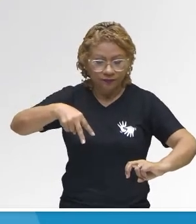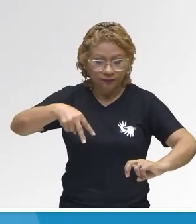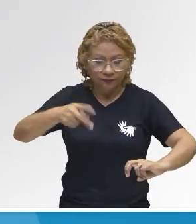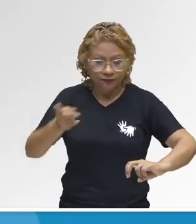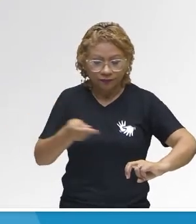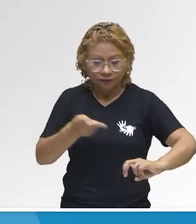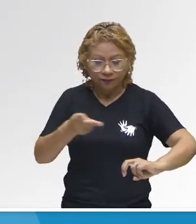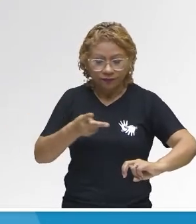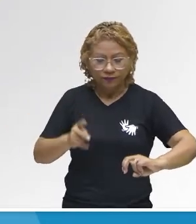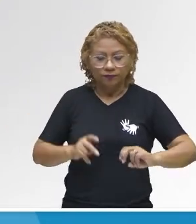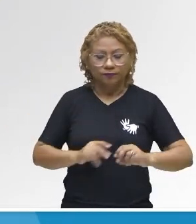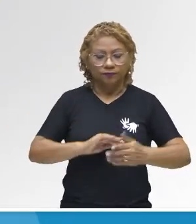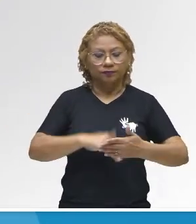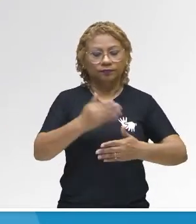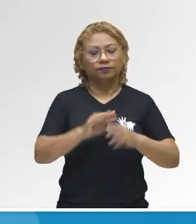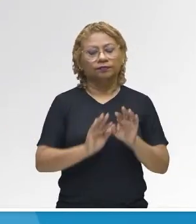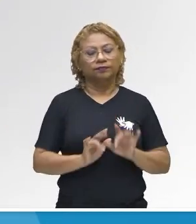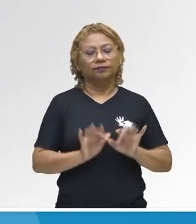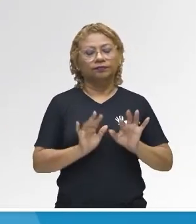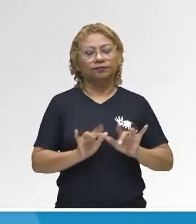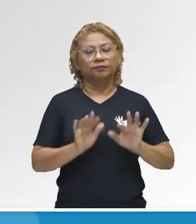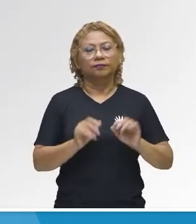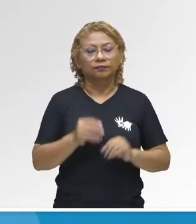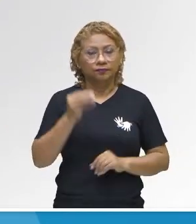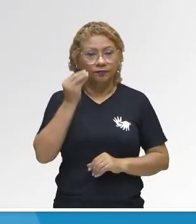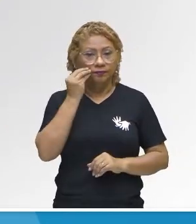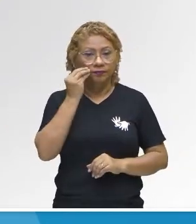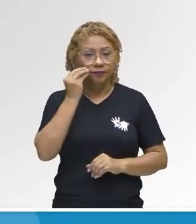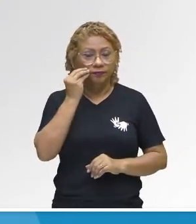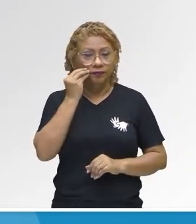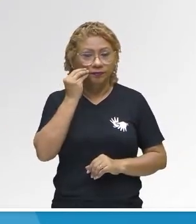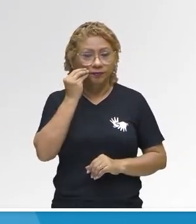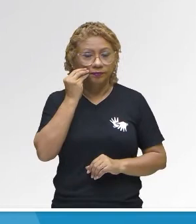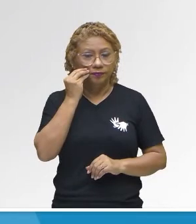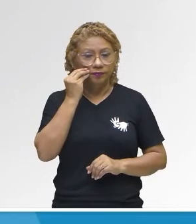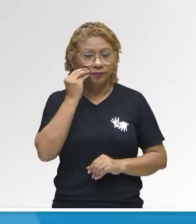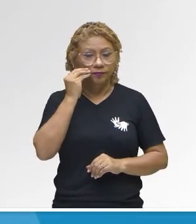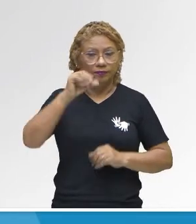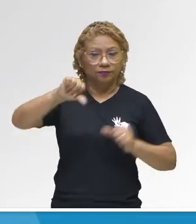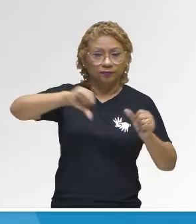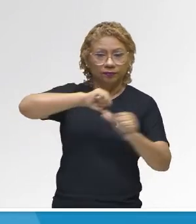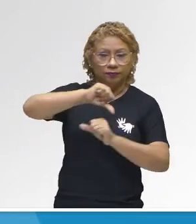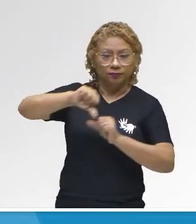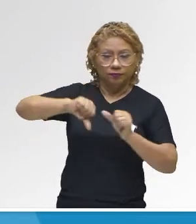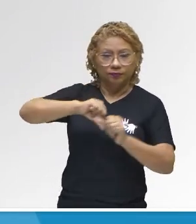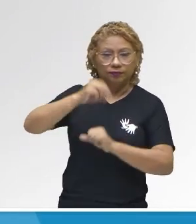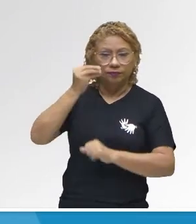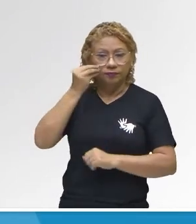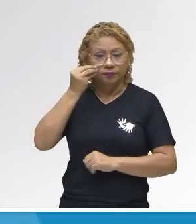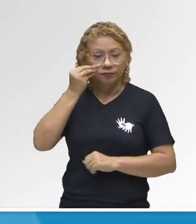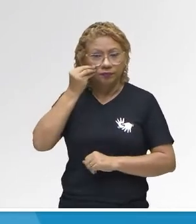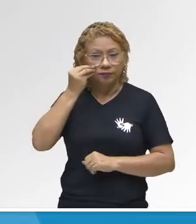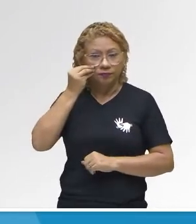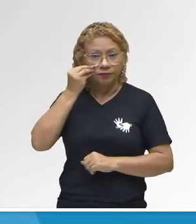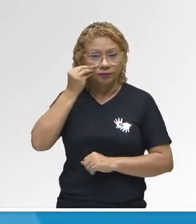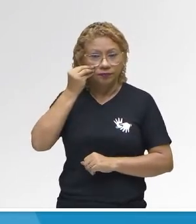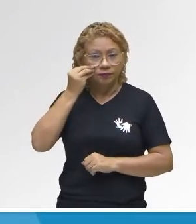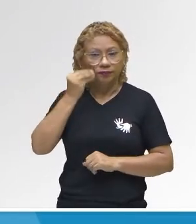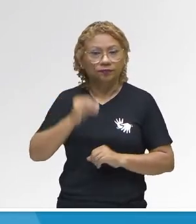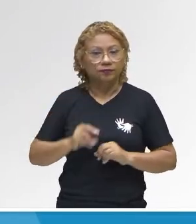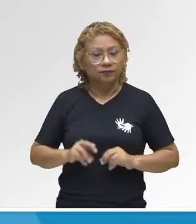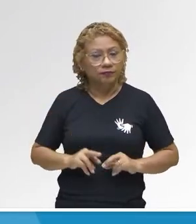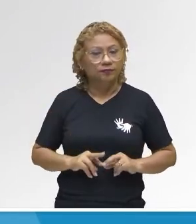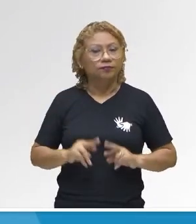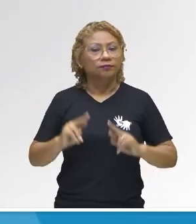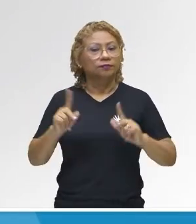tal. Agora, se eu fizer essa mesma observação lateralmente, a imagem que eu vou ter já seria outra, né? Eu